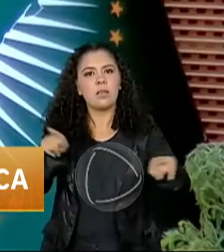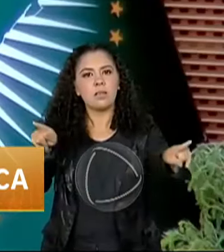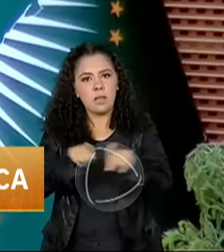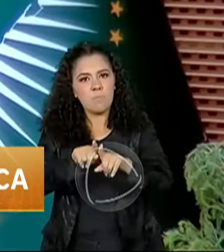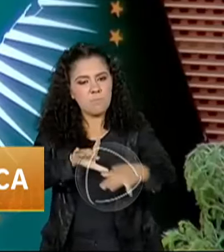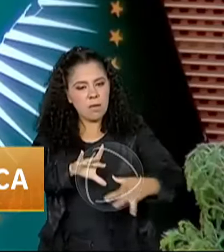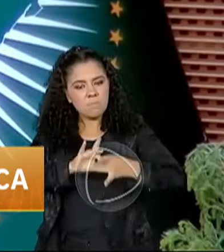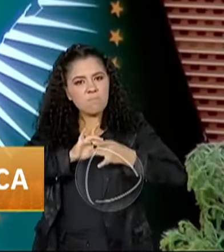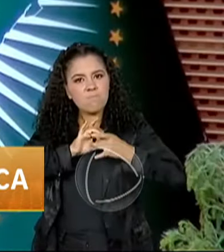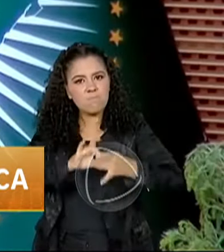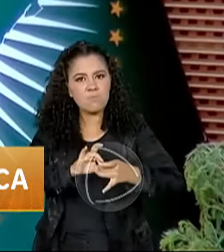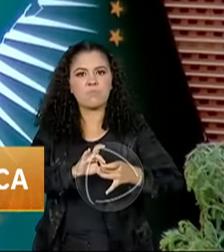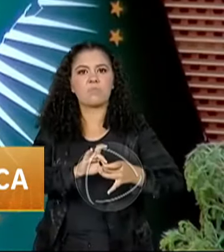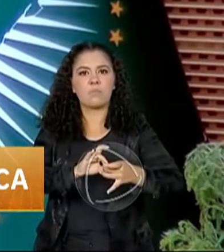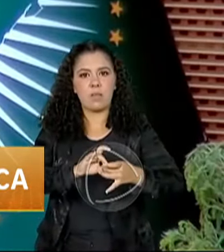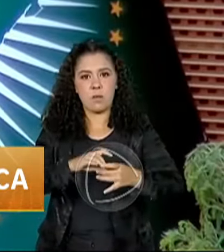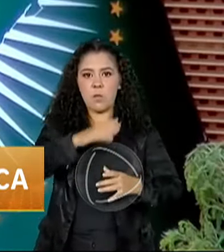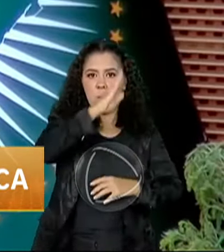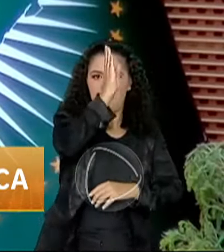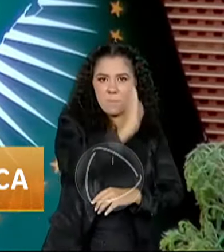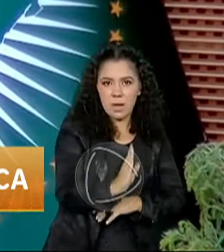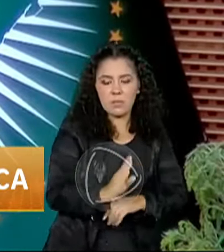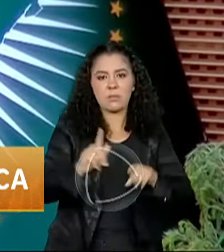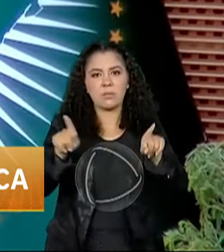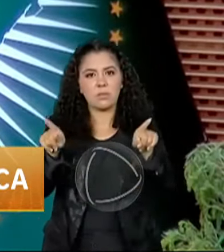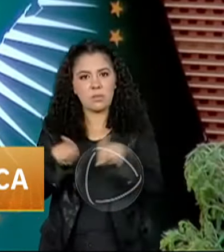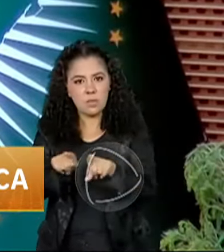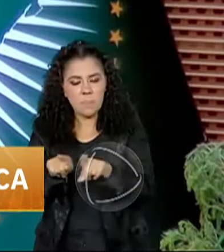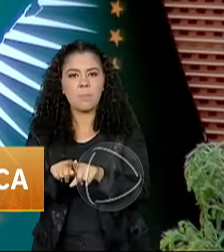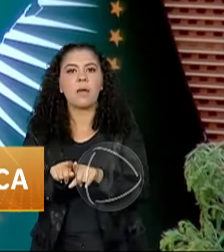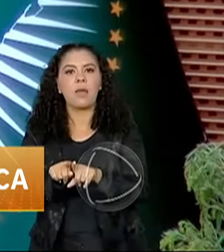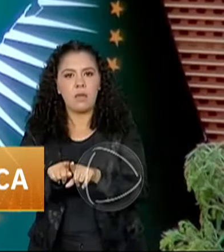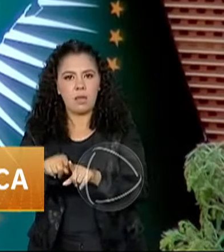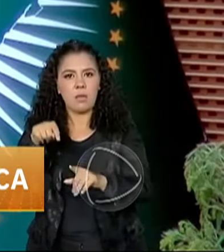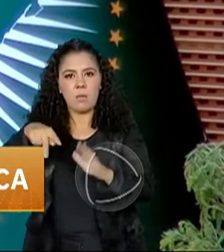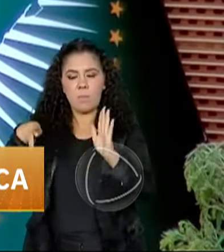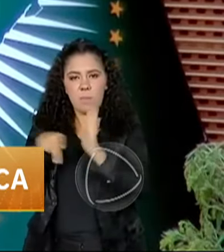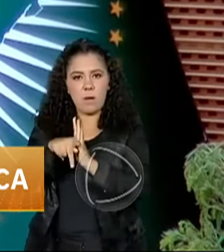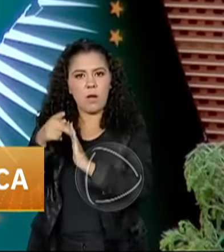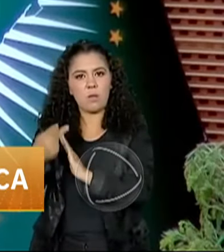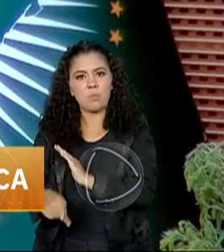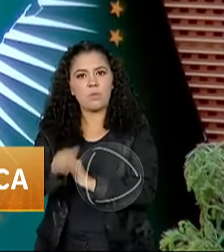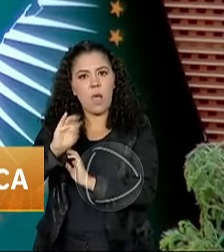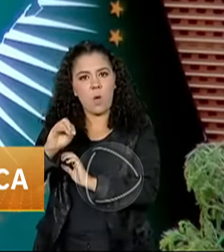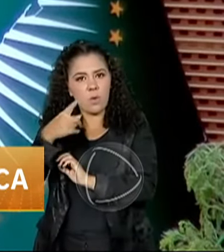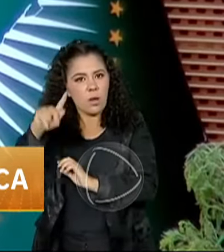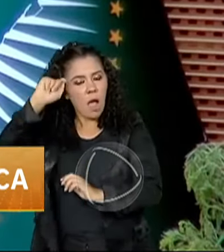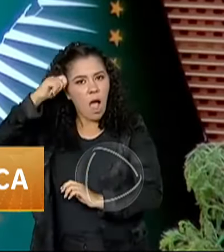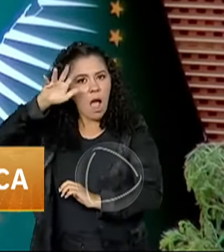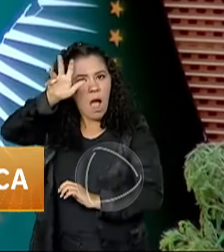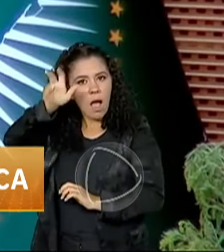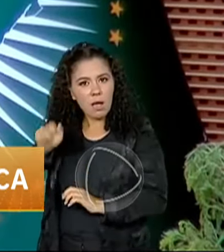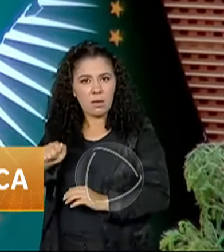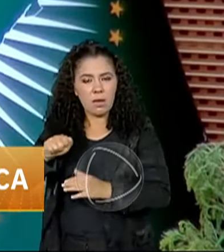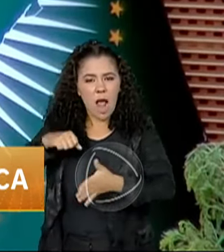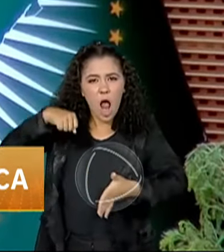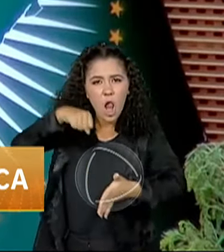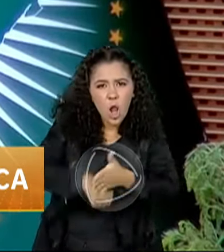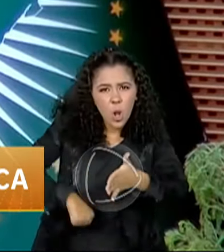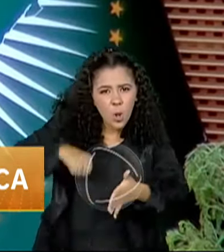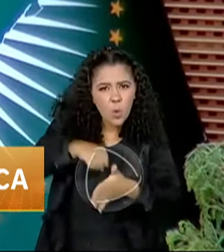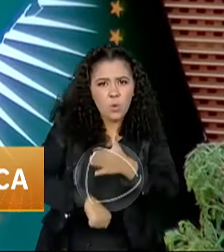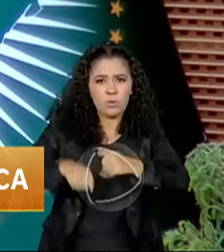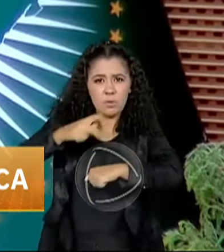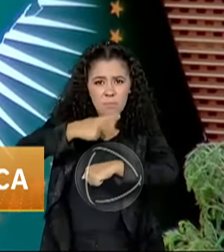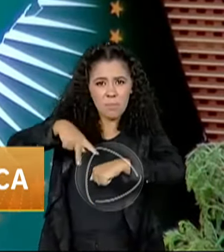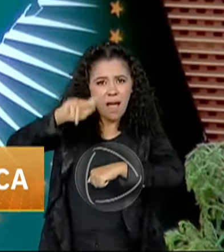presidente brasileiro discursou como convidado na cúpula da União Africana e destacou a necessidade da união entre os países em busca de